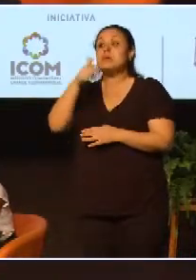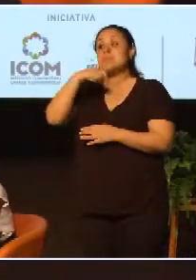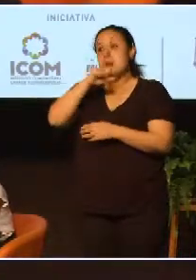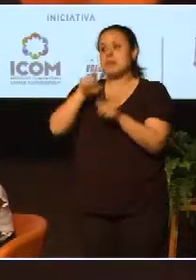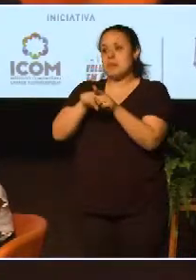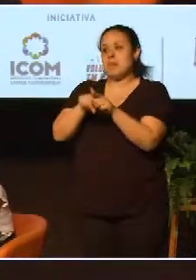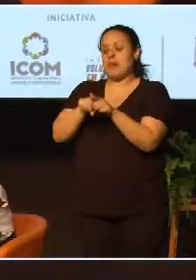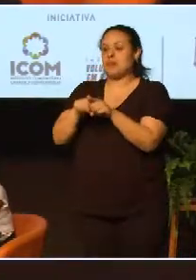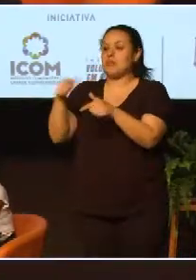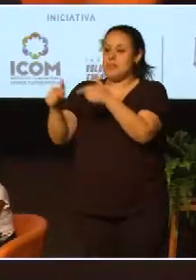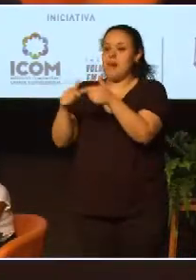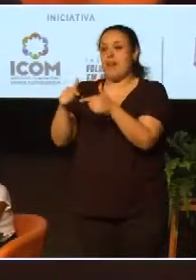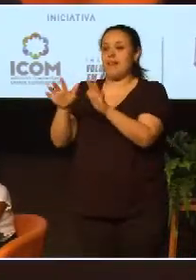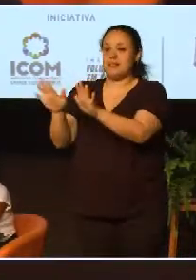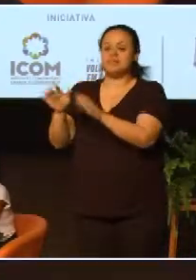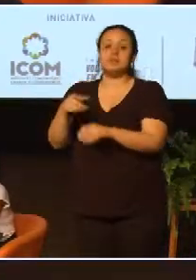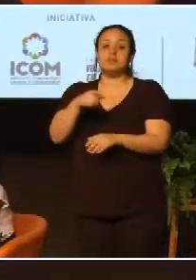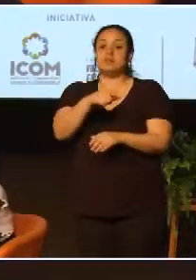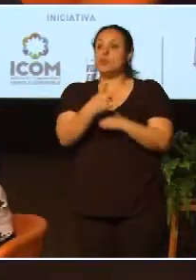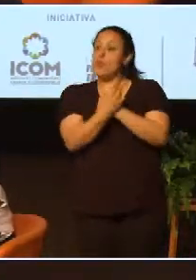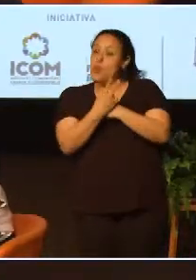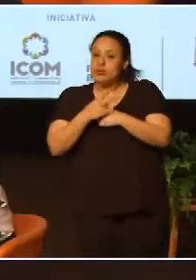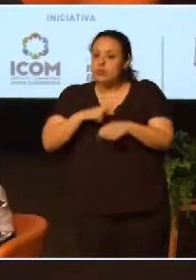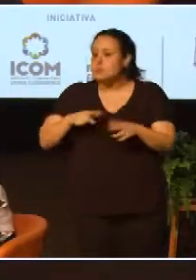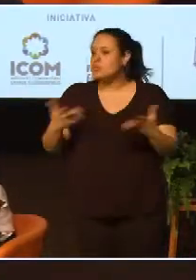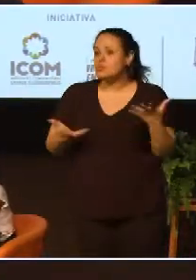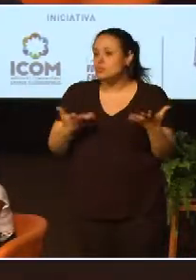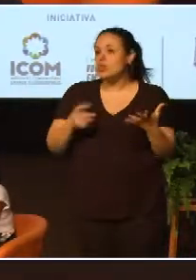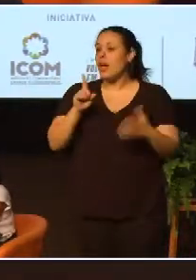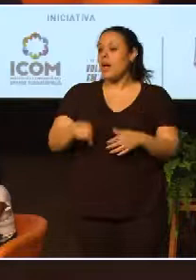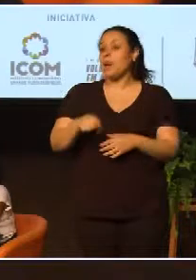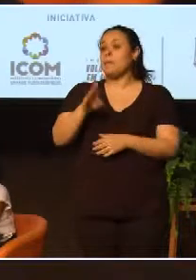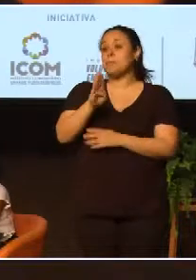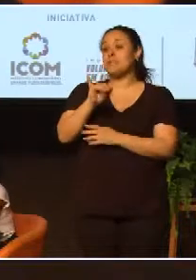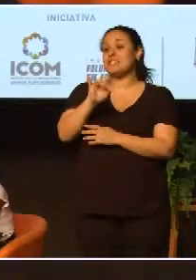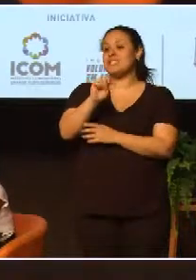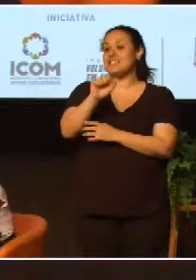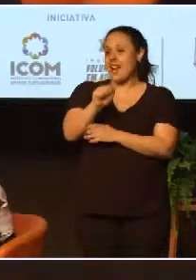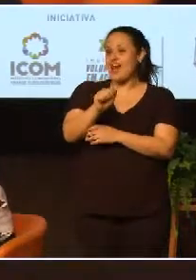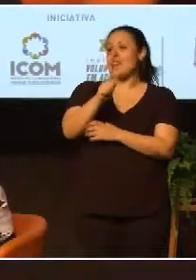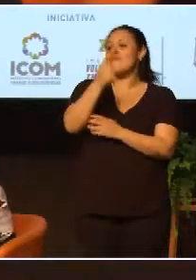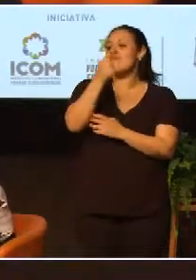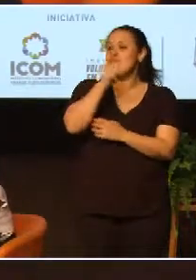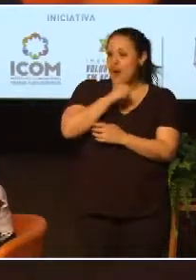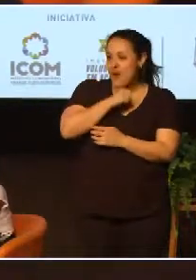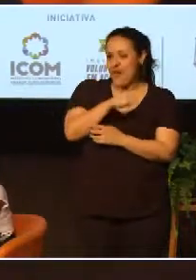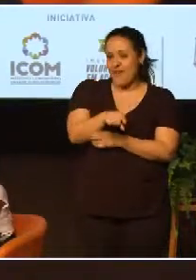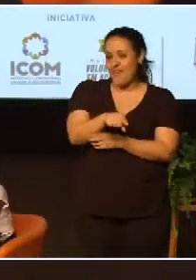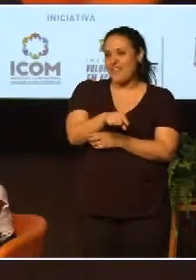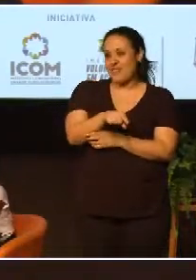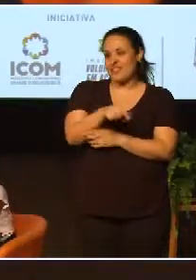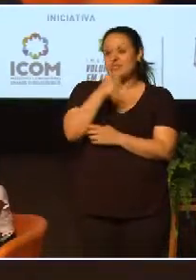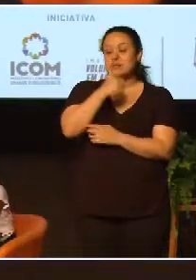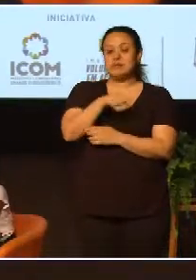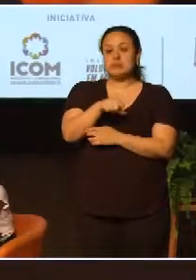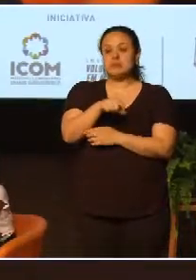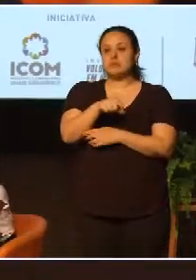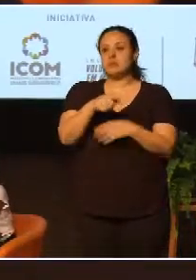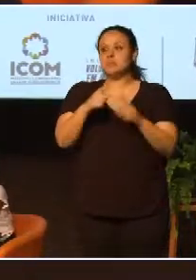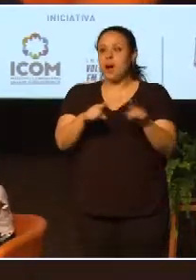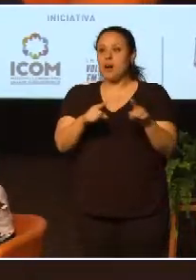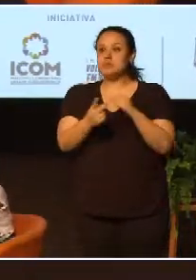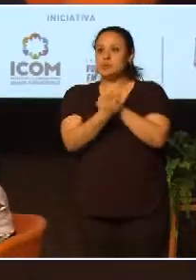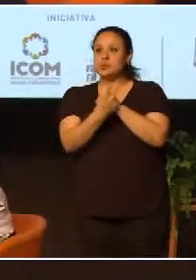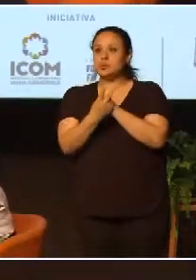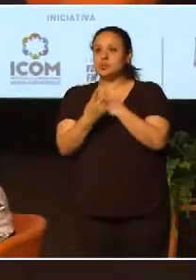bisavó. E minha bisavó já tinha mais de 80 anos. E ela falava assim, Adriana, a gente não pode deixar sua avó se matar de trabalhar, vamos ajudar